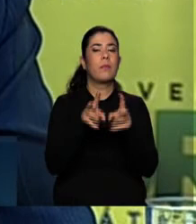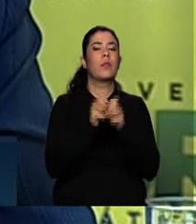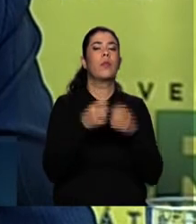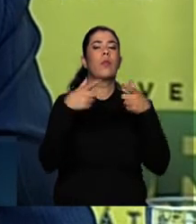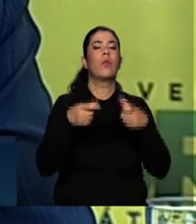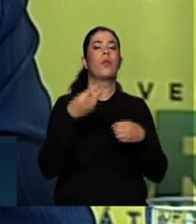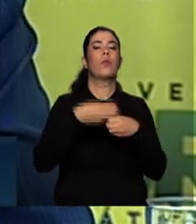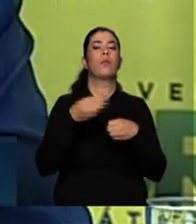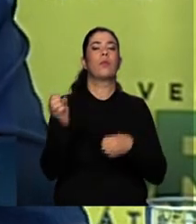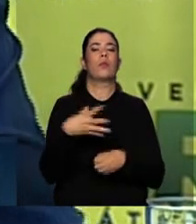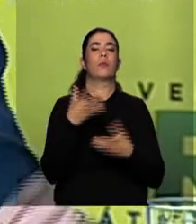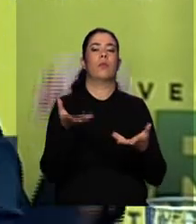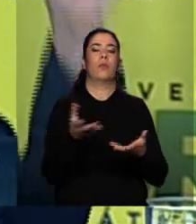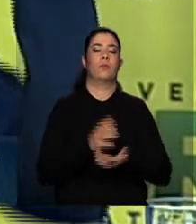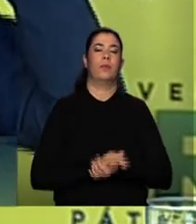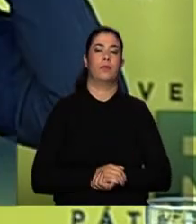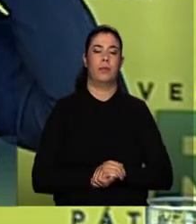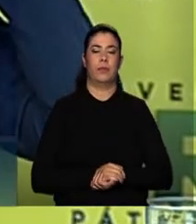esses cursos.